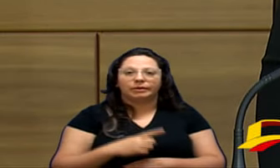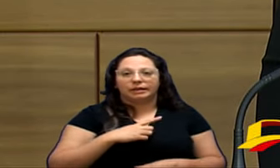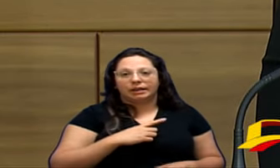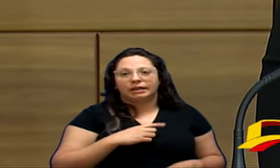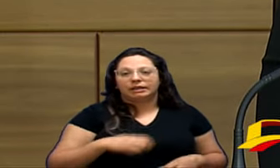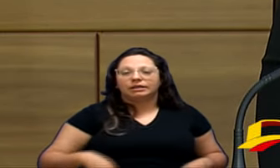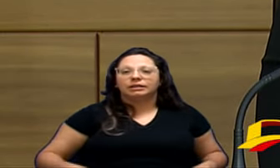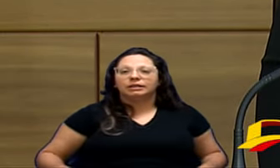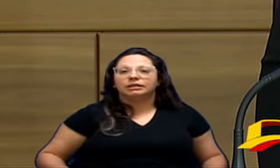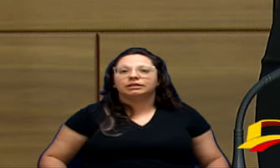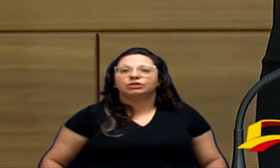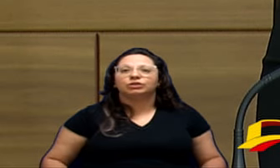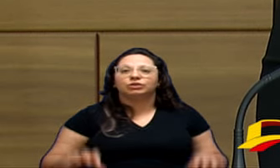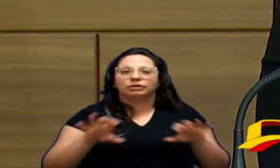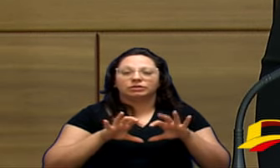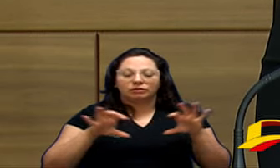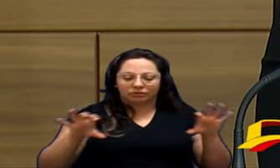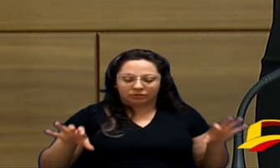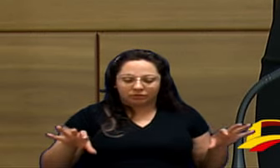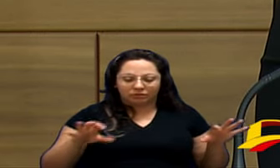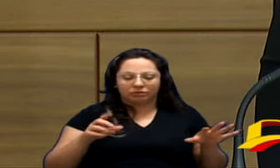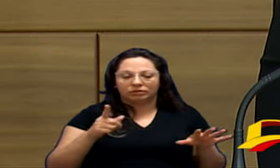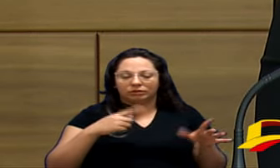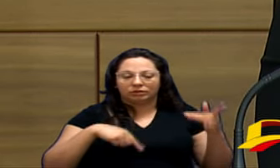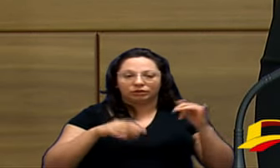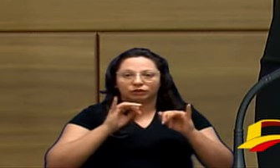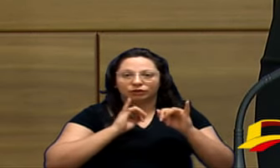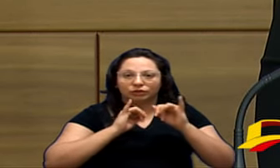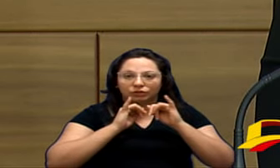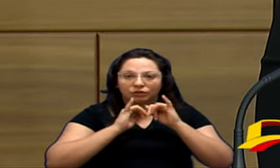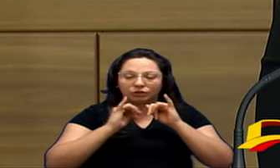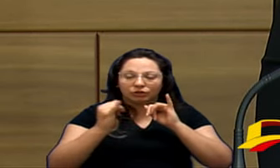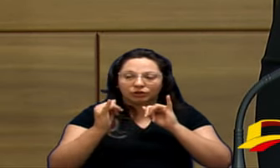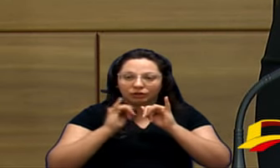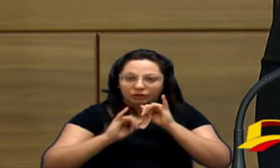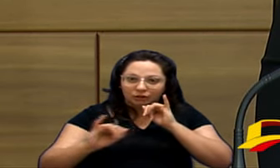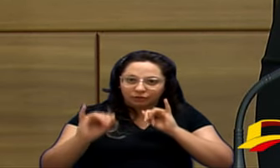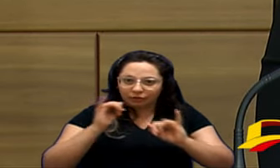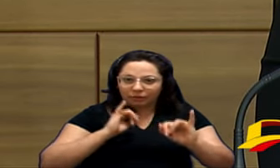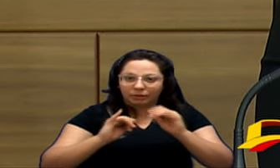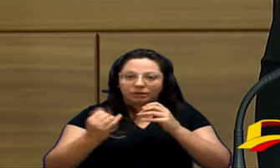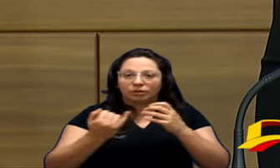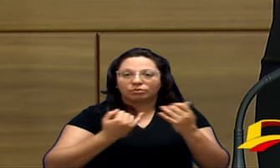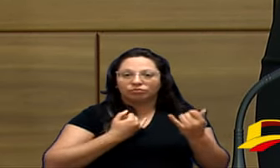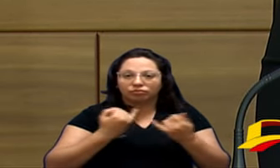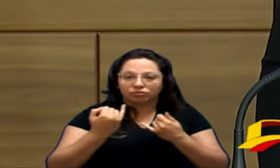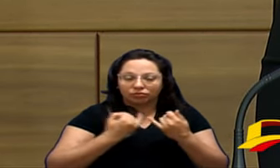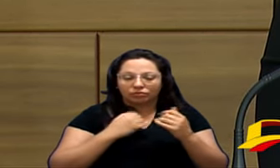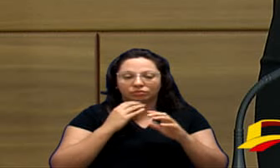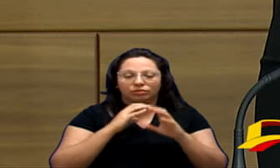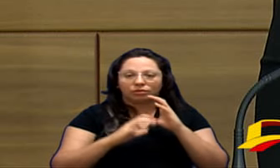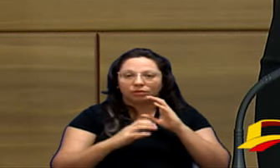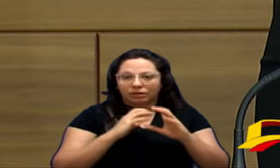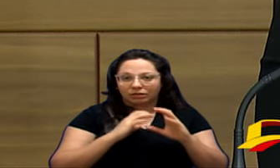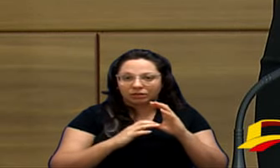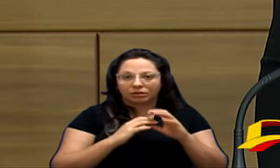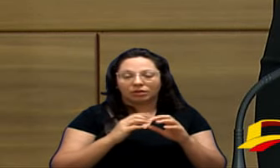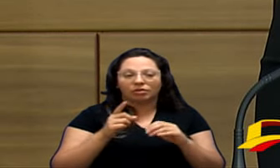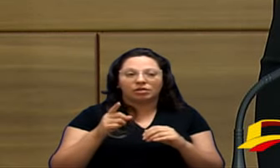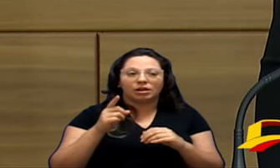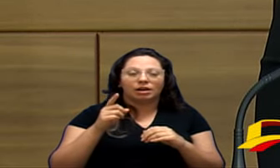porque nós trabalhamos aí trocando informação diretamente com a polícia civil essa sim cabe o serviço de inteligência serviço